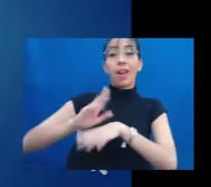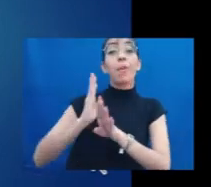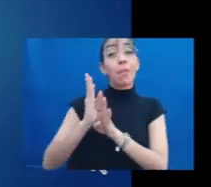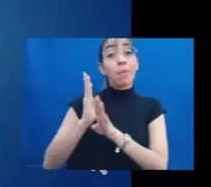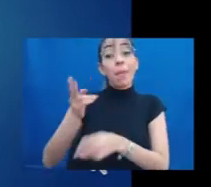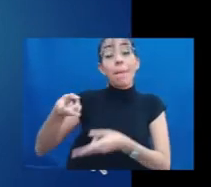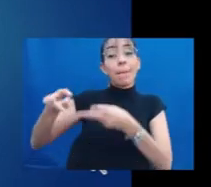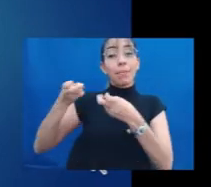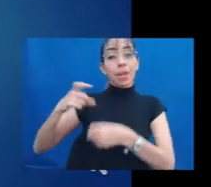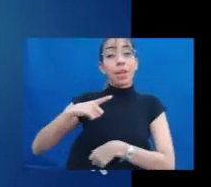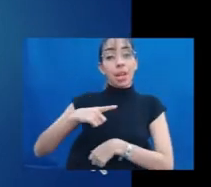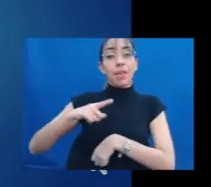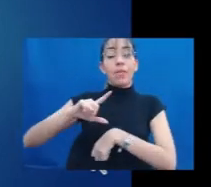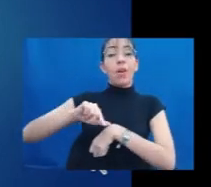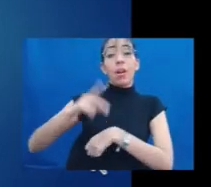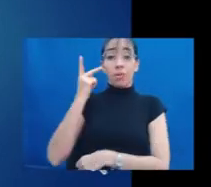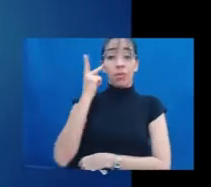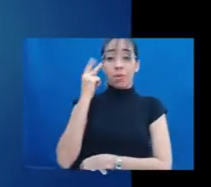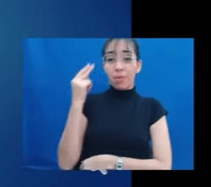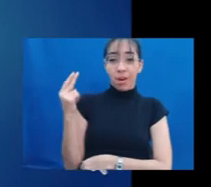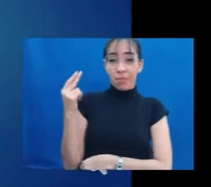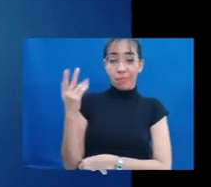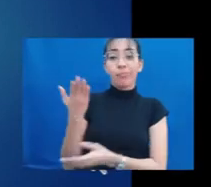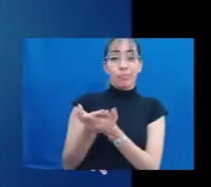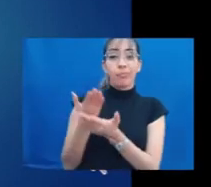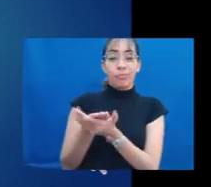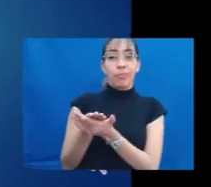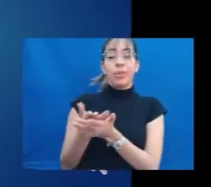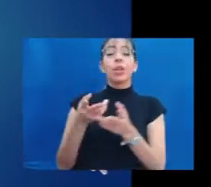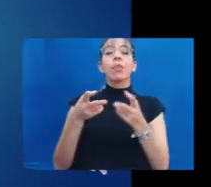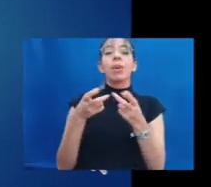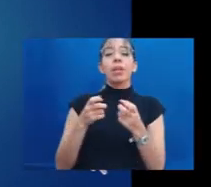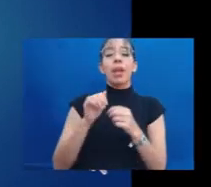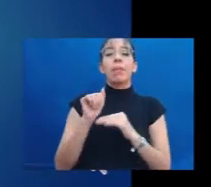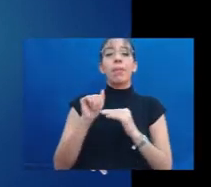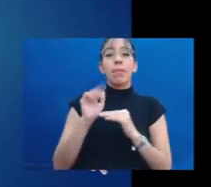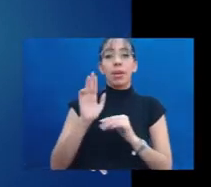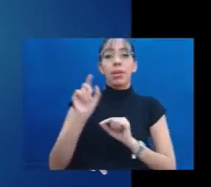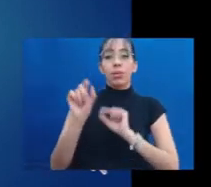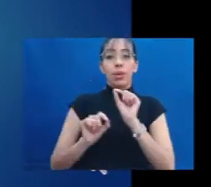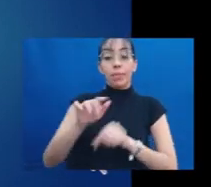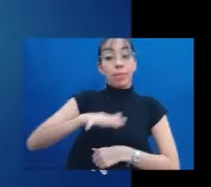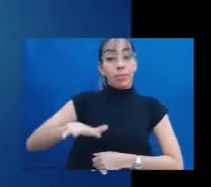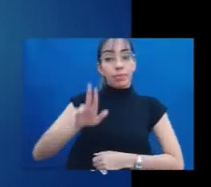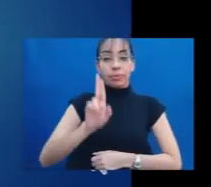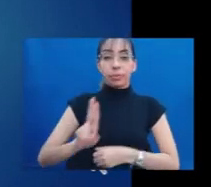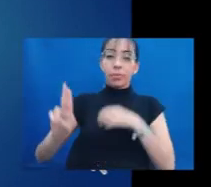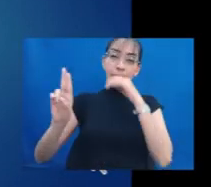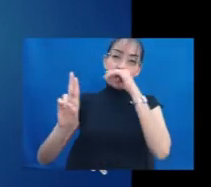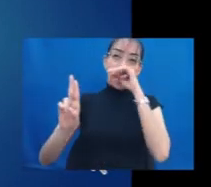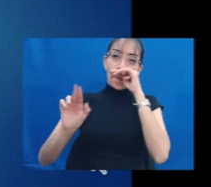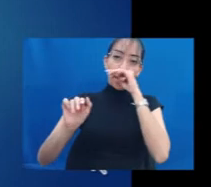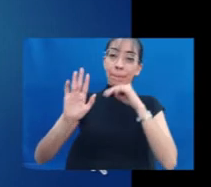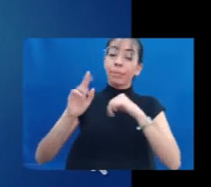normal de expediente, porque nós vemos muito comum em ambiente universitário, alunos que estão